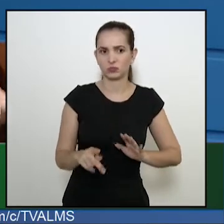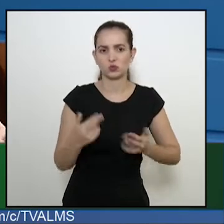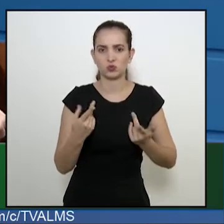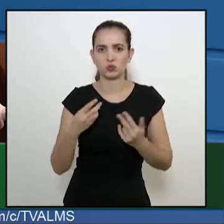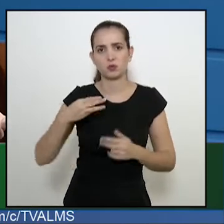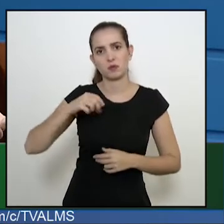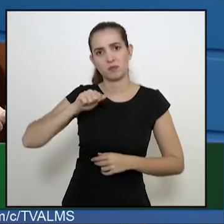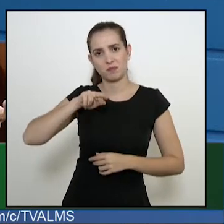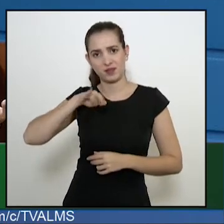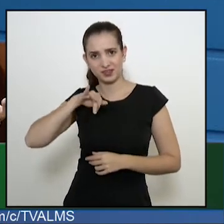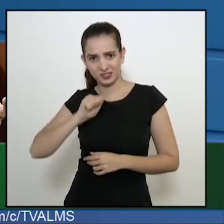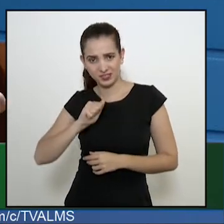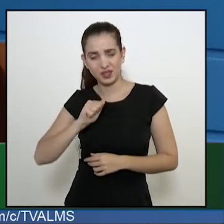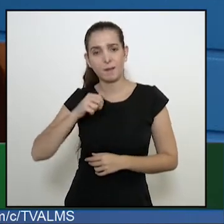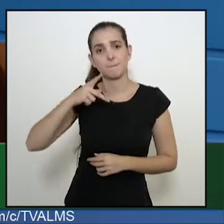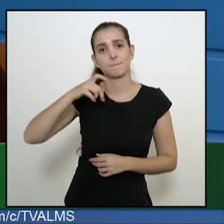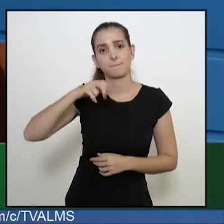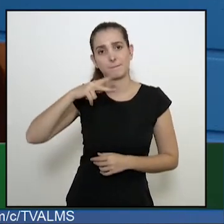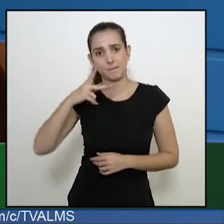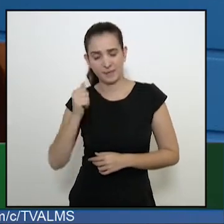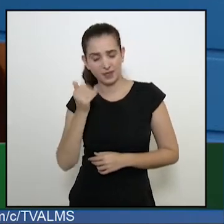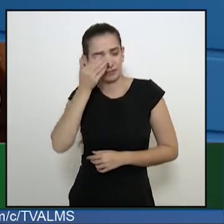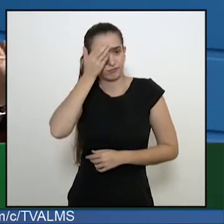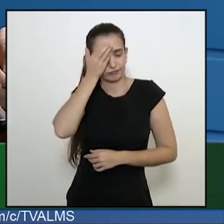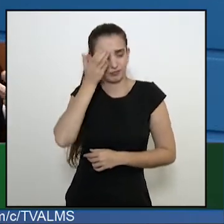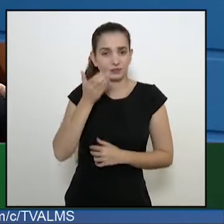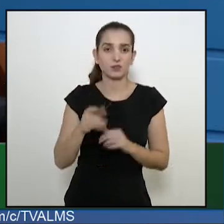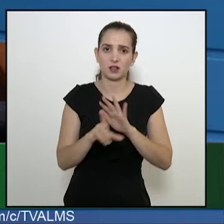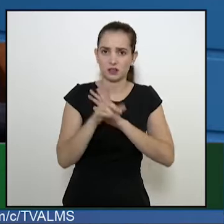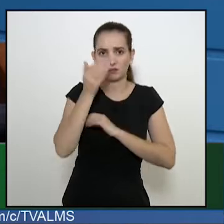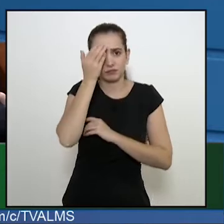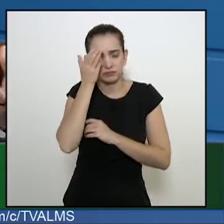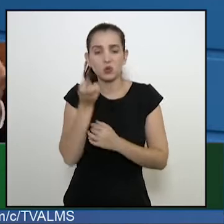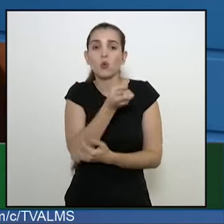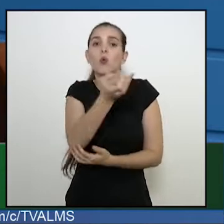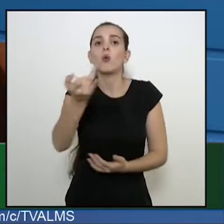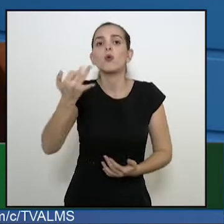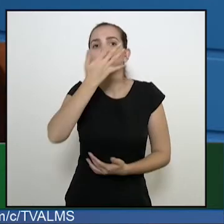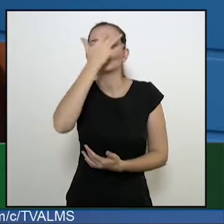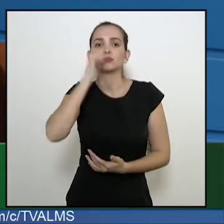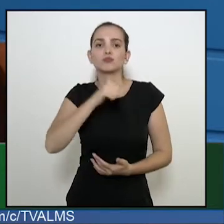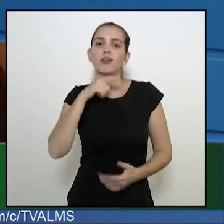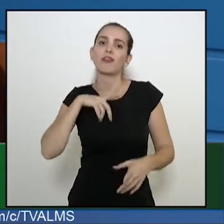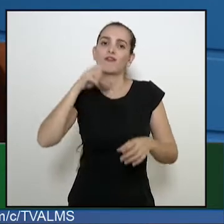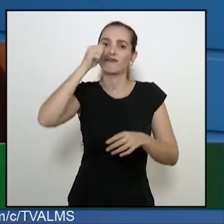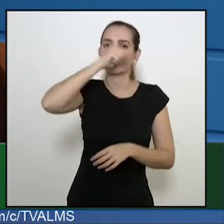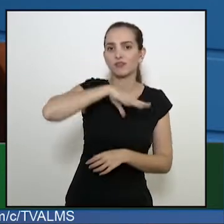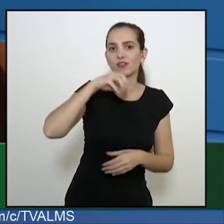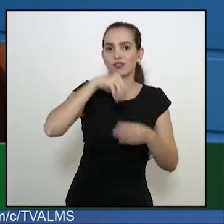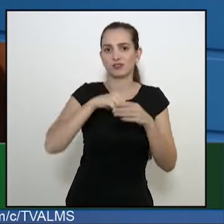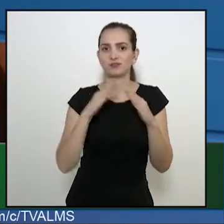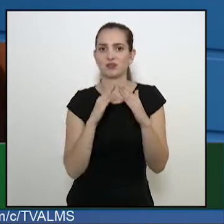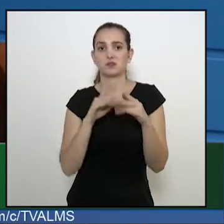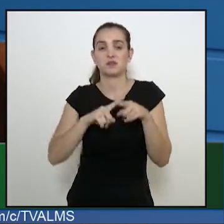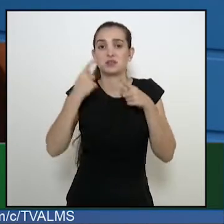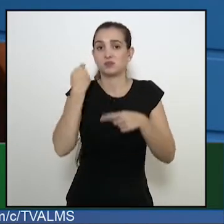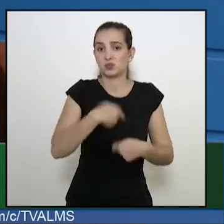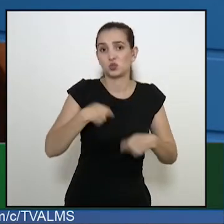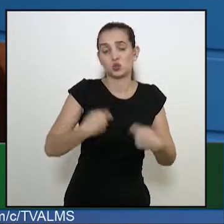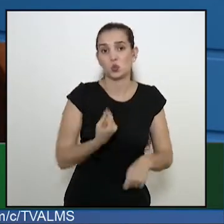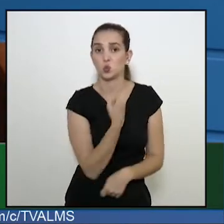da Maria da Penha. Quantas mulheres, né, sofrem violência dentro de casa, mas precisou que uma